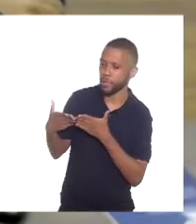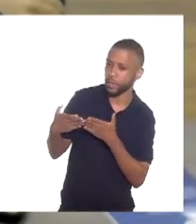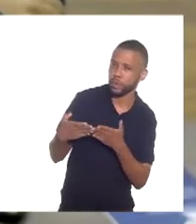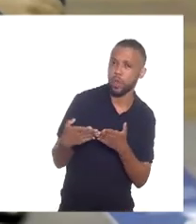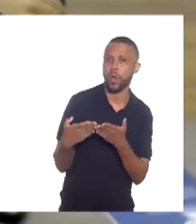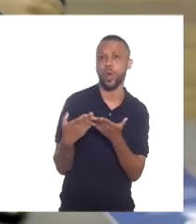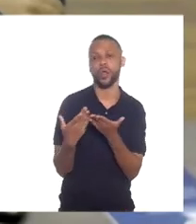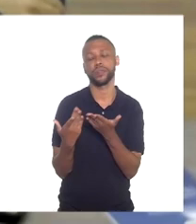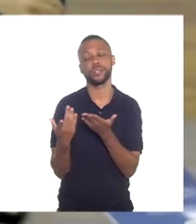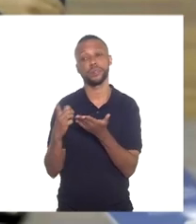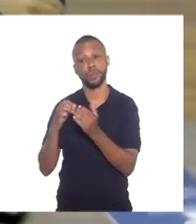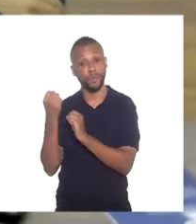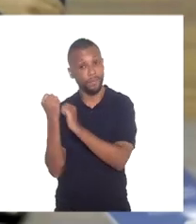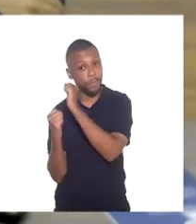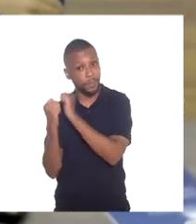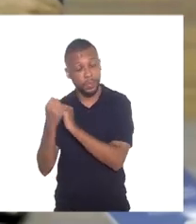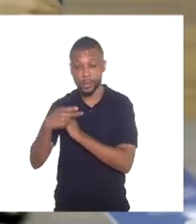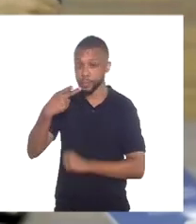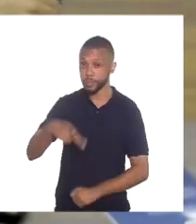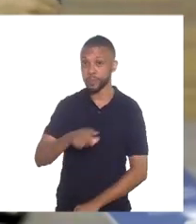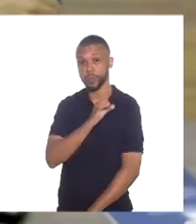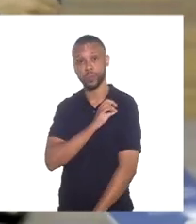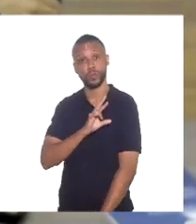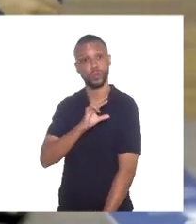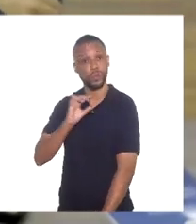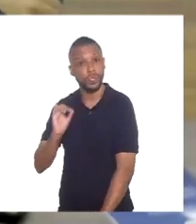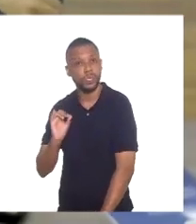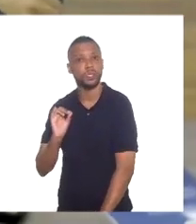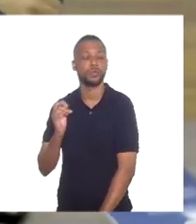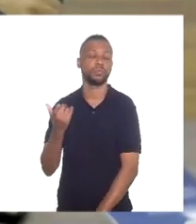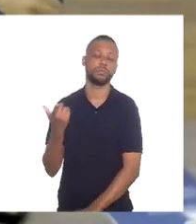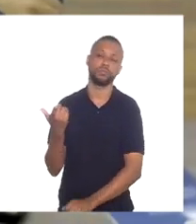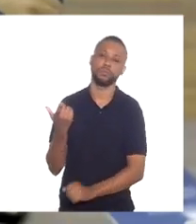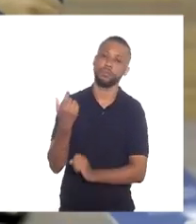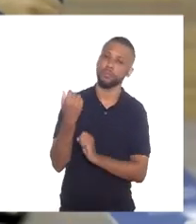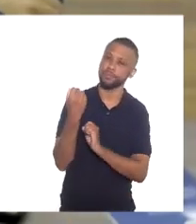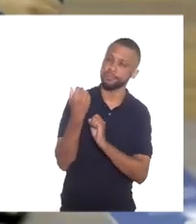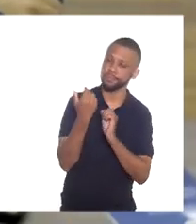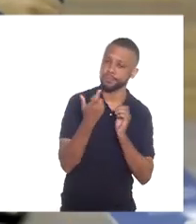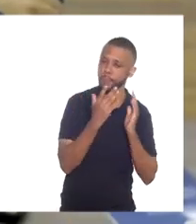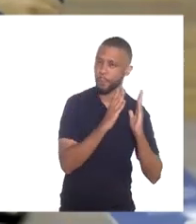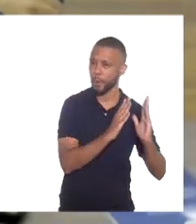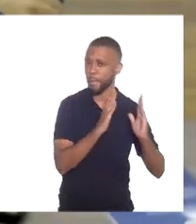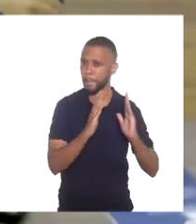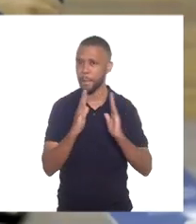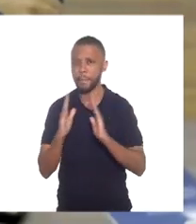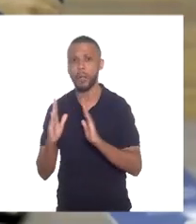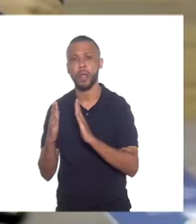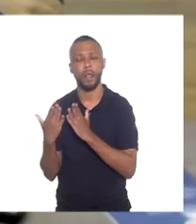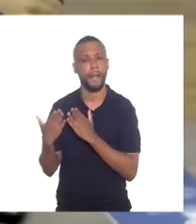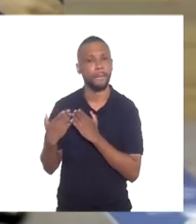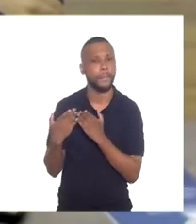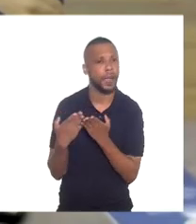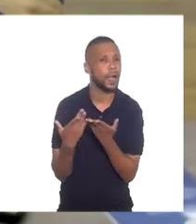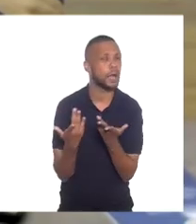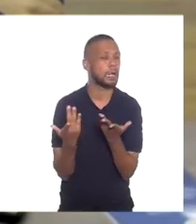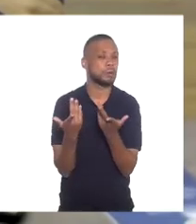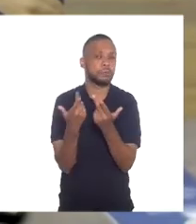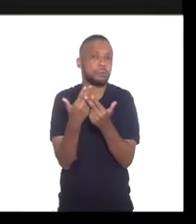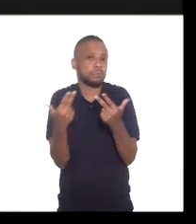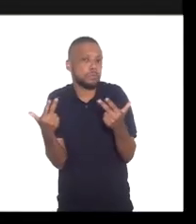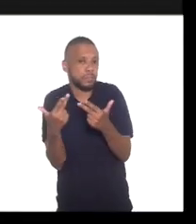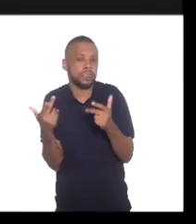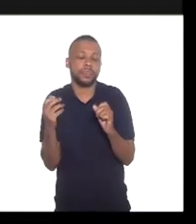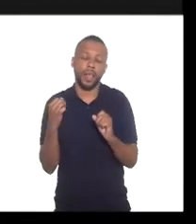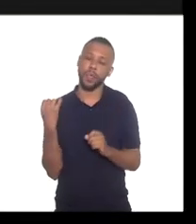serem fabricadas aqui no estado do Rio de Janeiro. Ou módulos, partes, e não tenho dúvida. Agora, Célia, essa questão do...